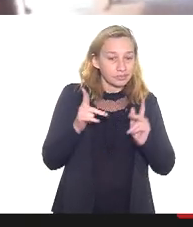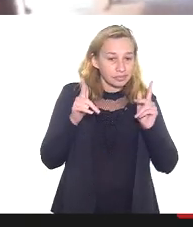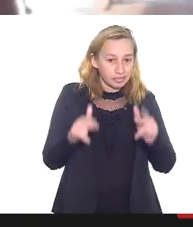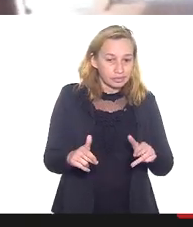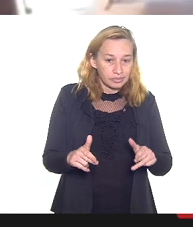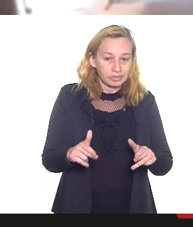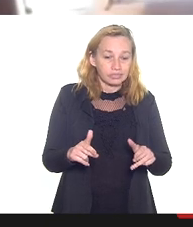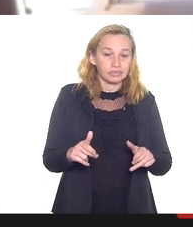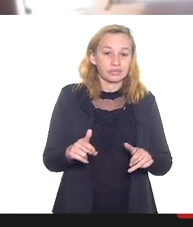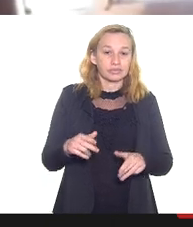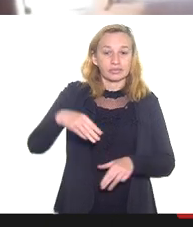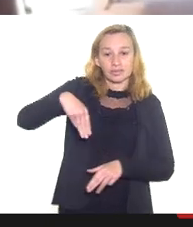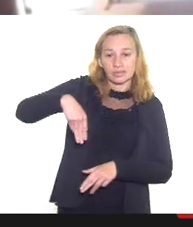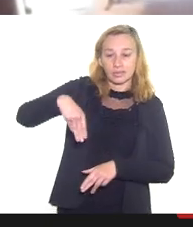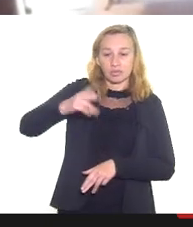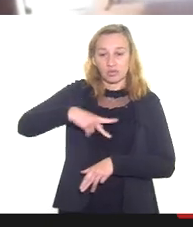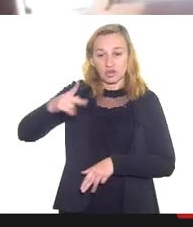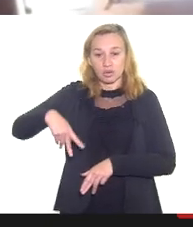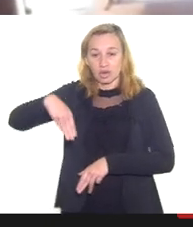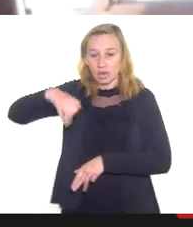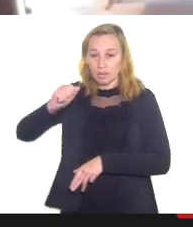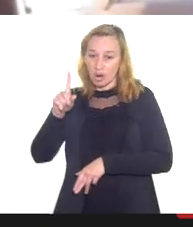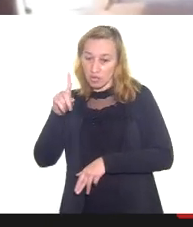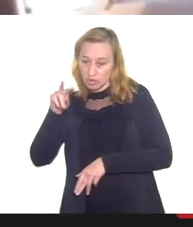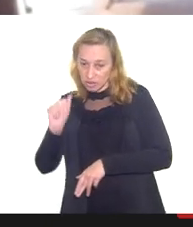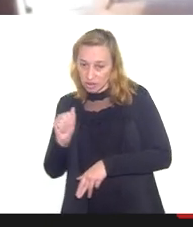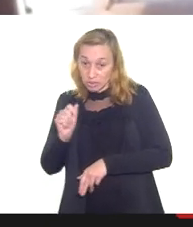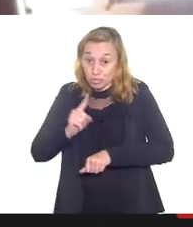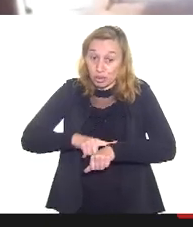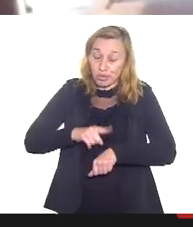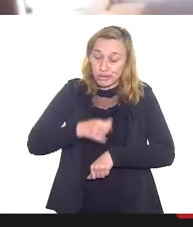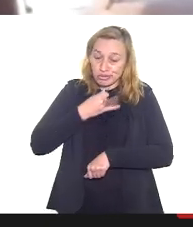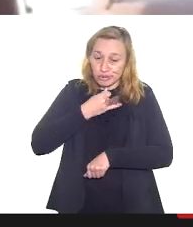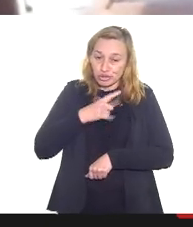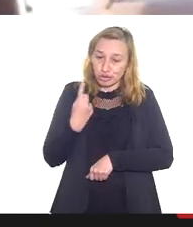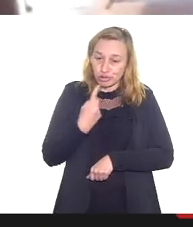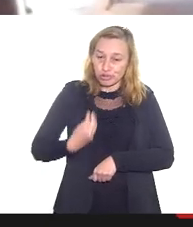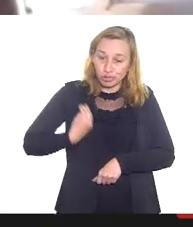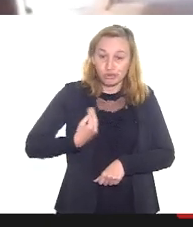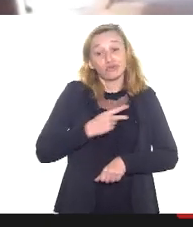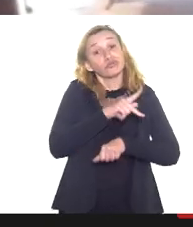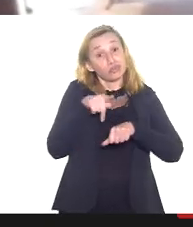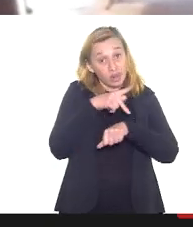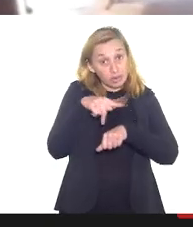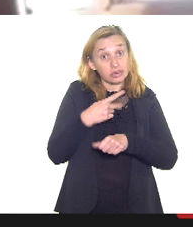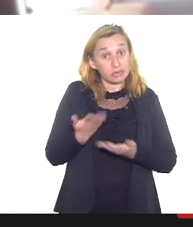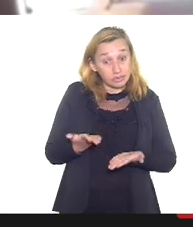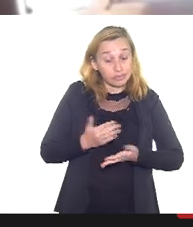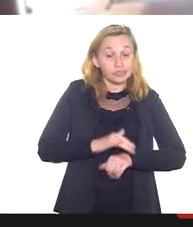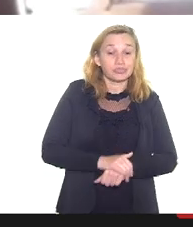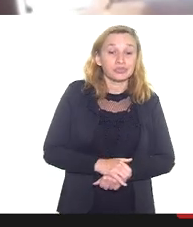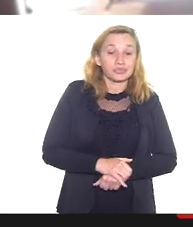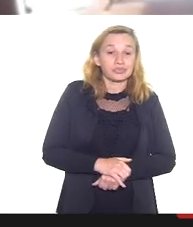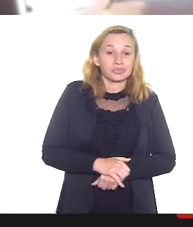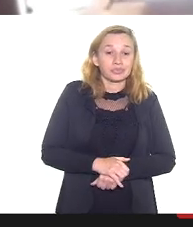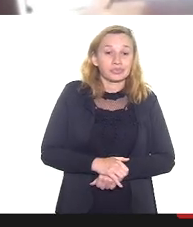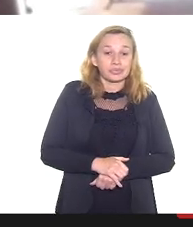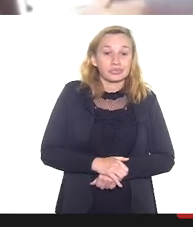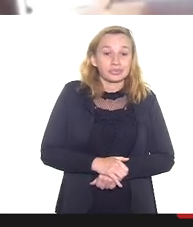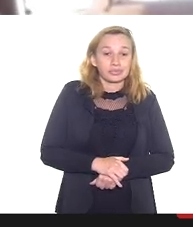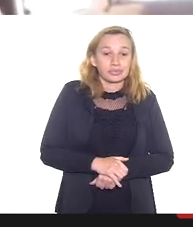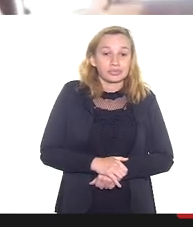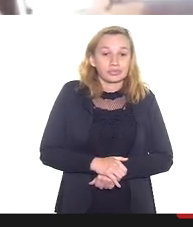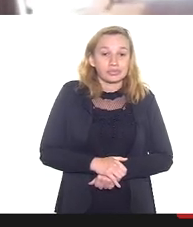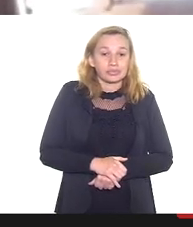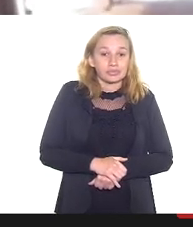da professora Malvina, né, do triste momento que a gente está vivendo nesse país e que torna